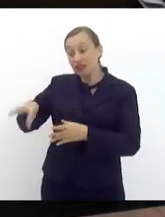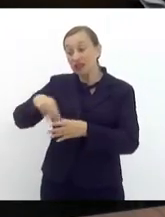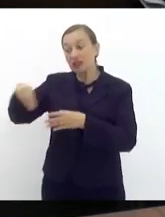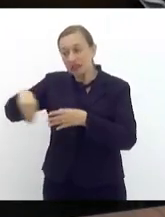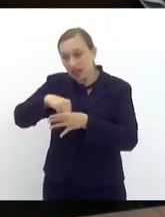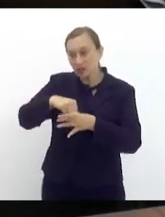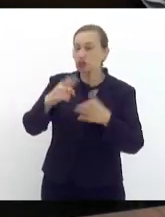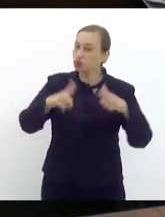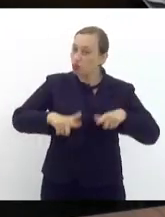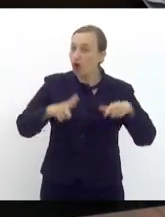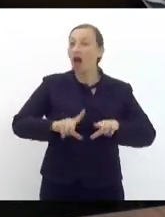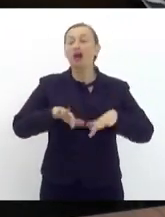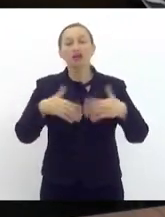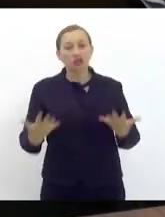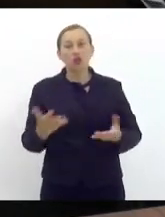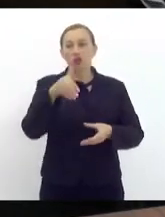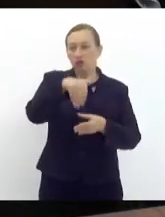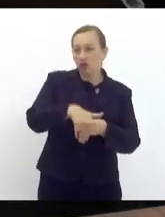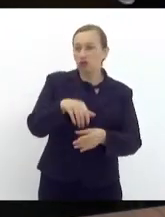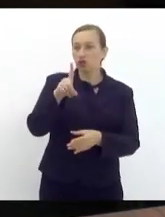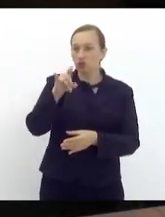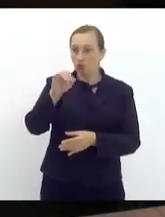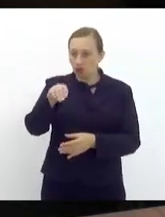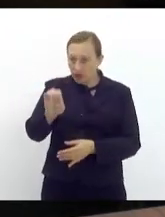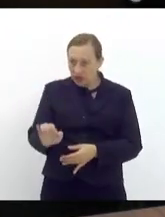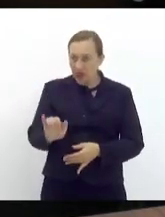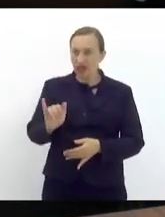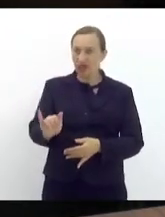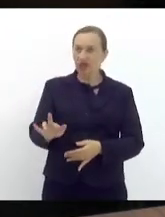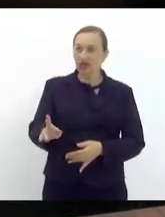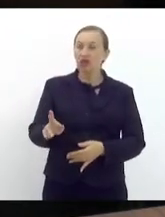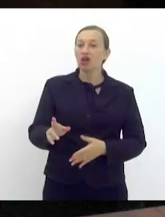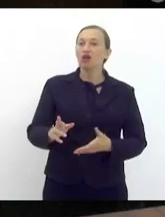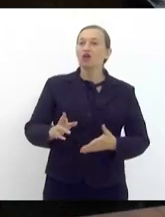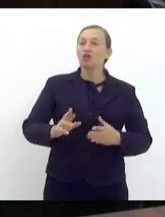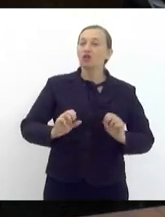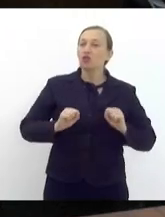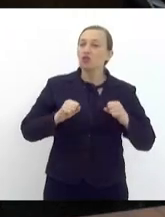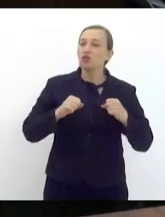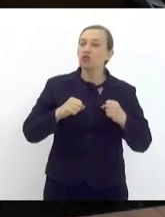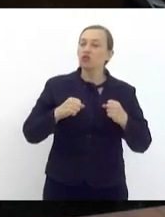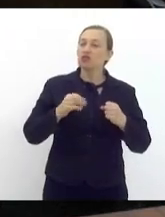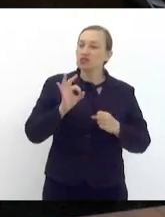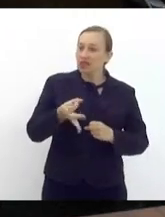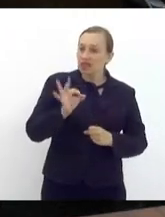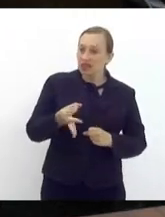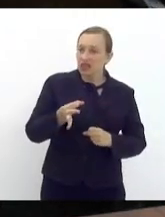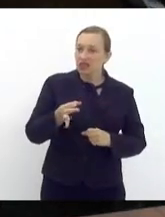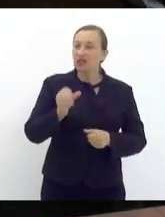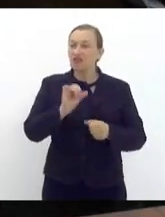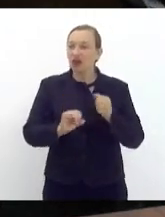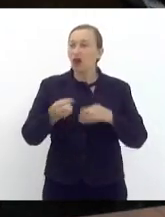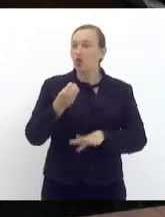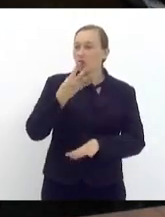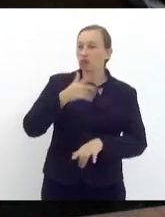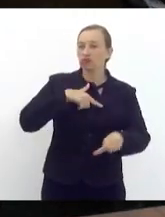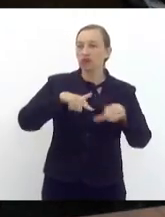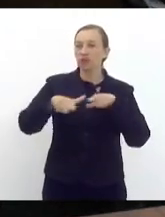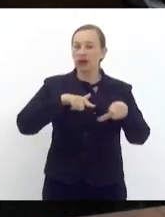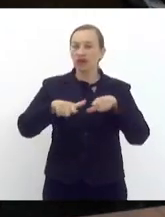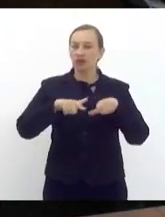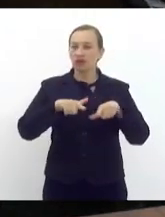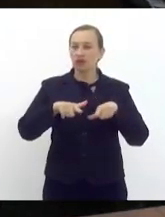Então, eu voto no Konder, voto com total firmeza e certeza que ele fará da Getrans para um